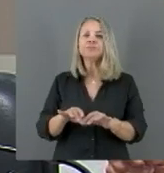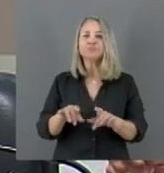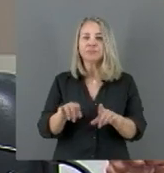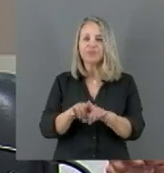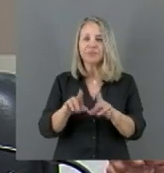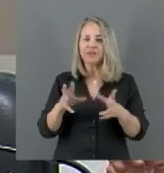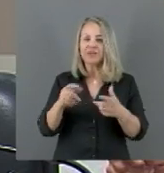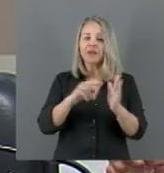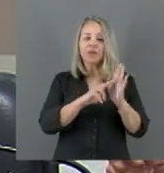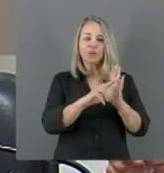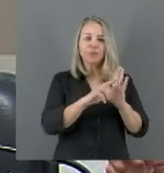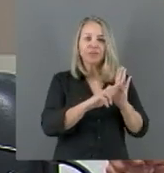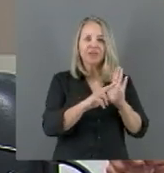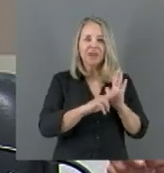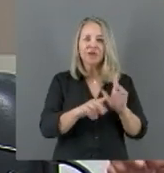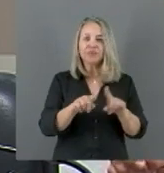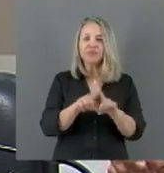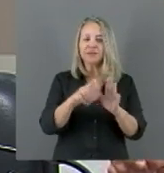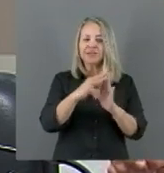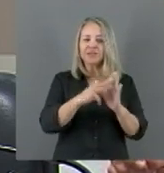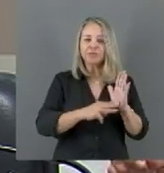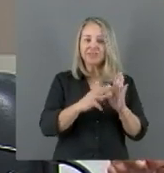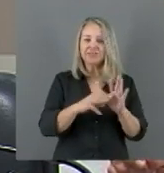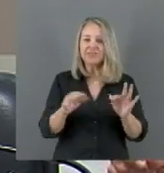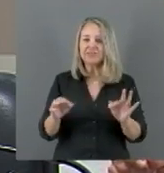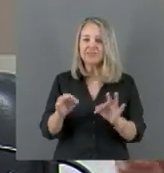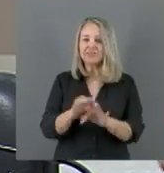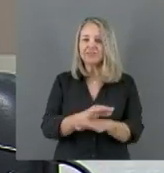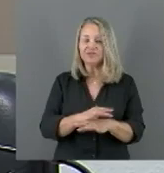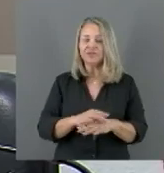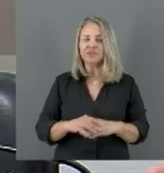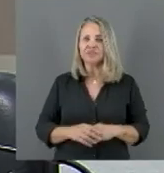nas matérias terminativas.